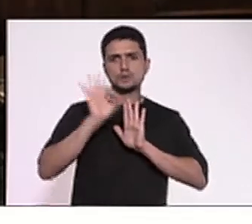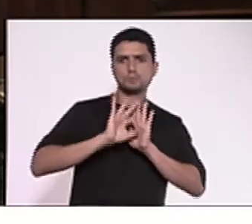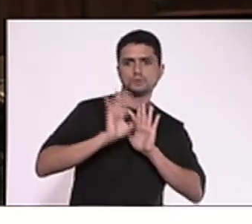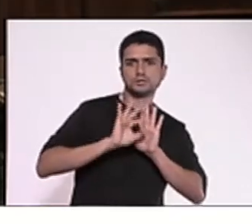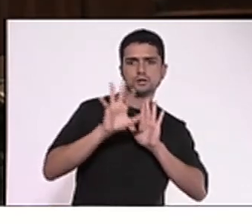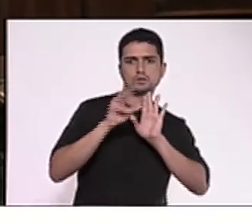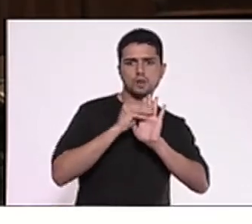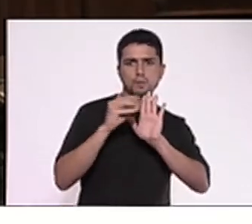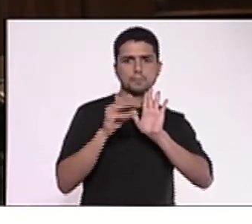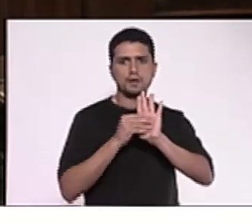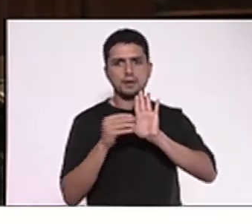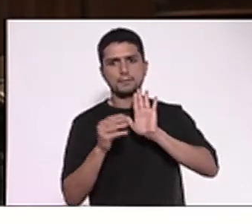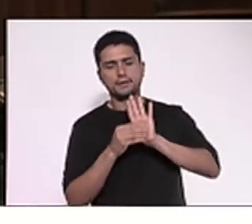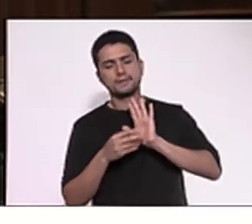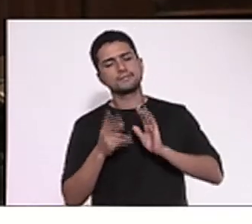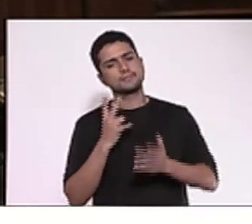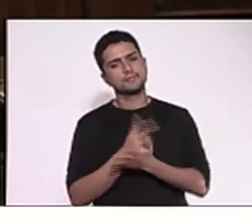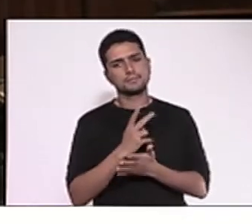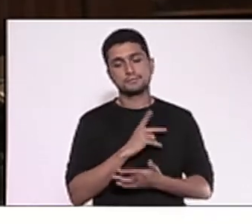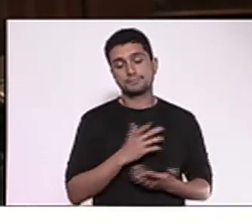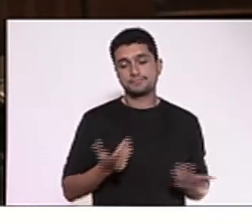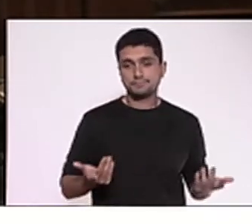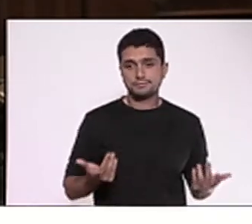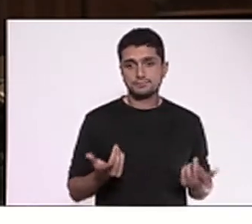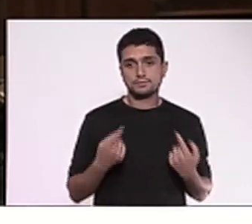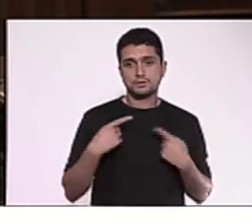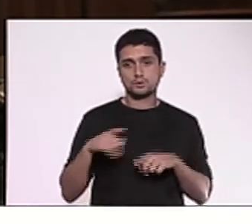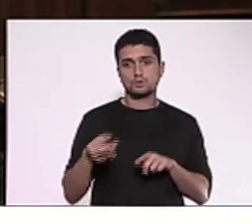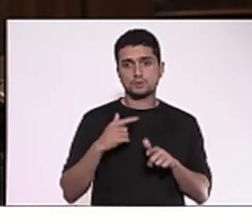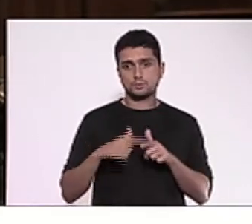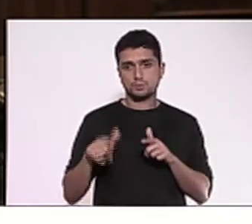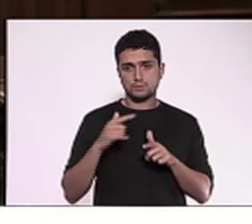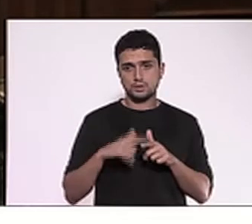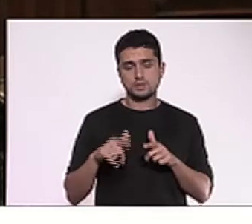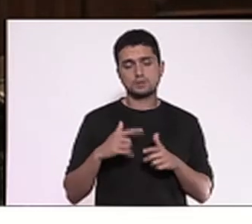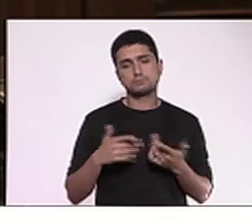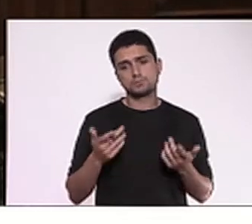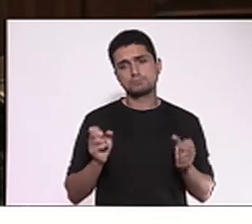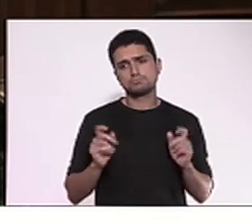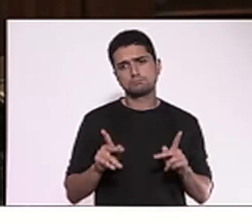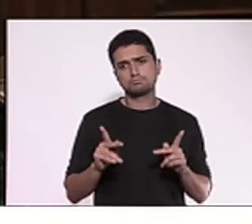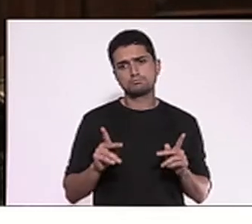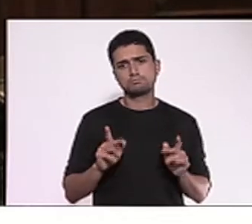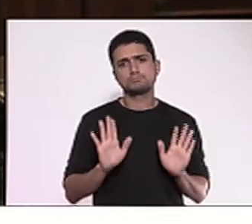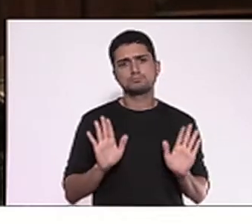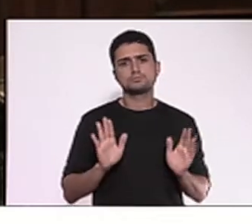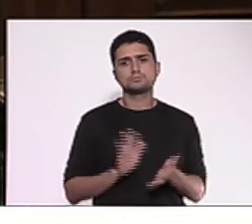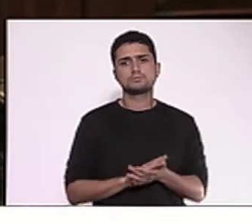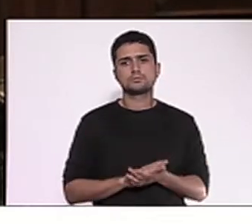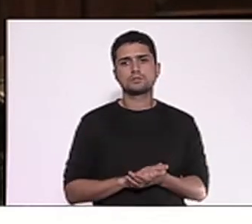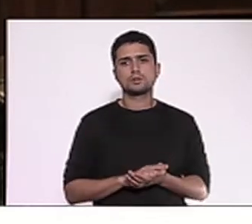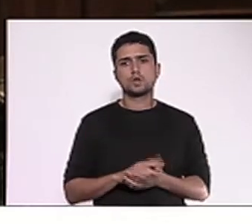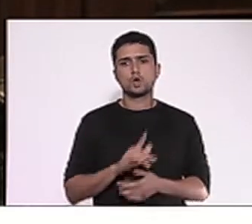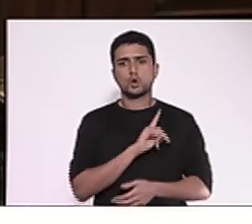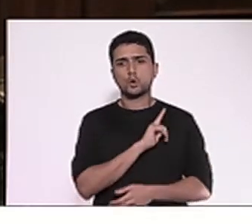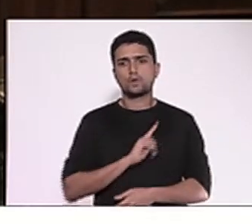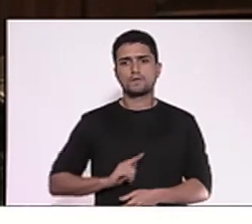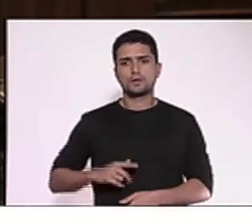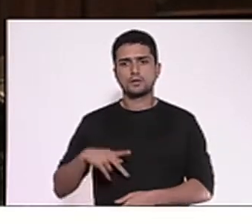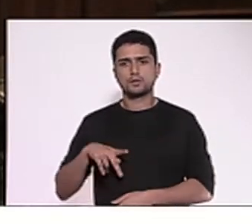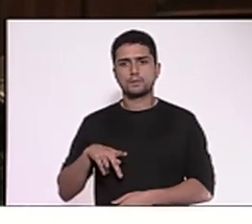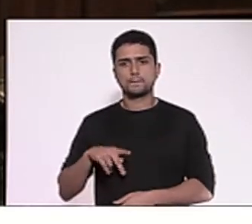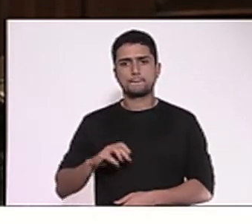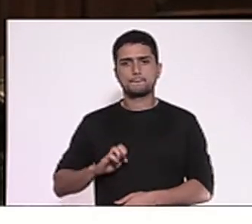para enfrentar uma determinada situação, honrar uma determinada despesa. Pois bem, o governo Pezão, em 2018,